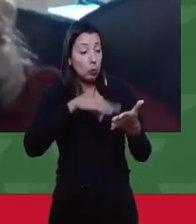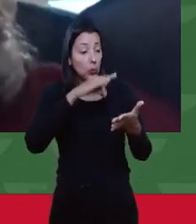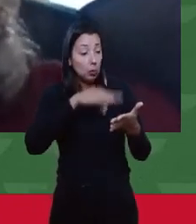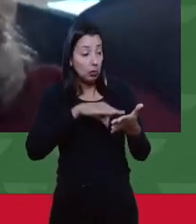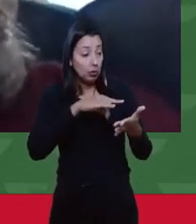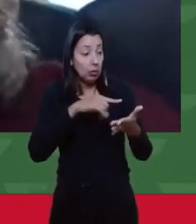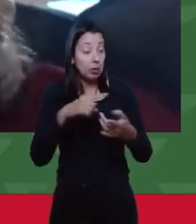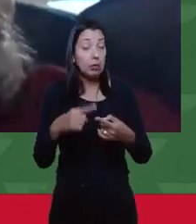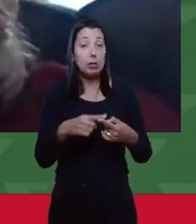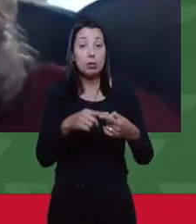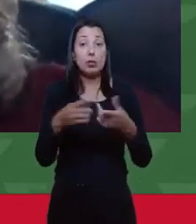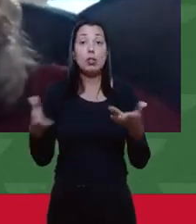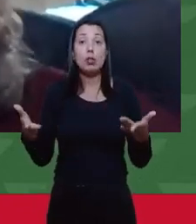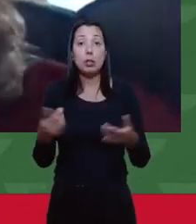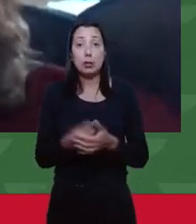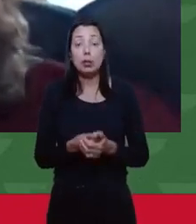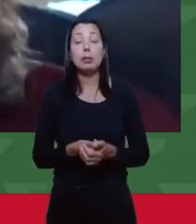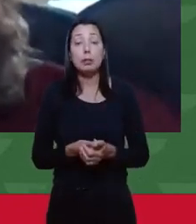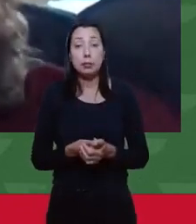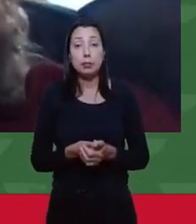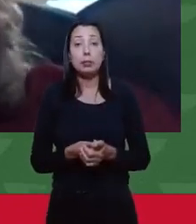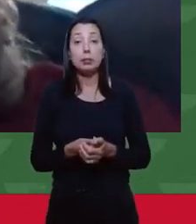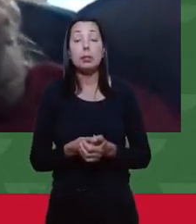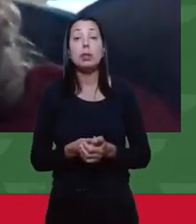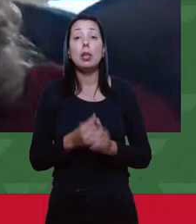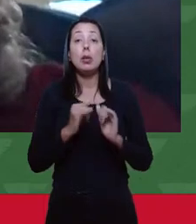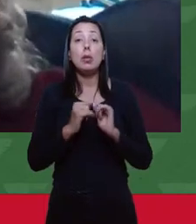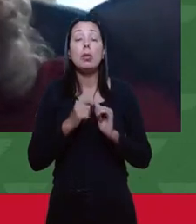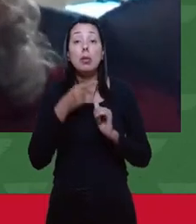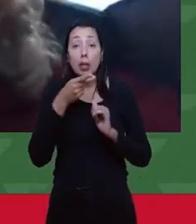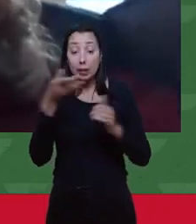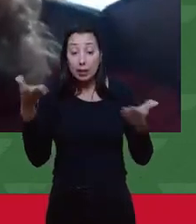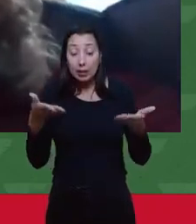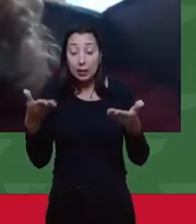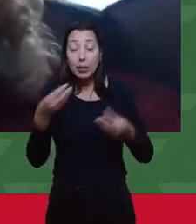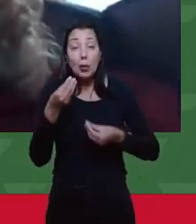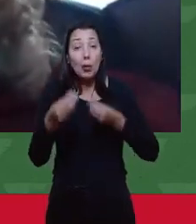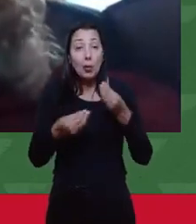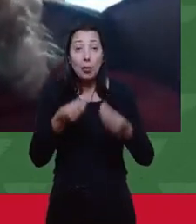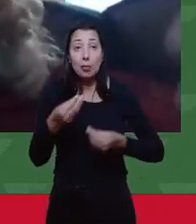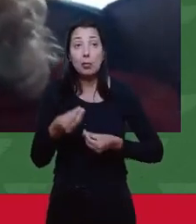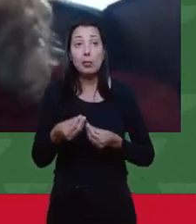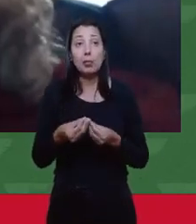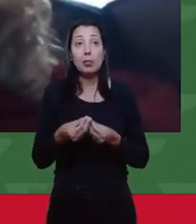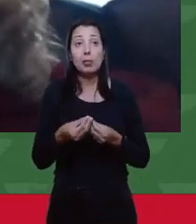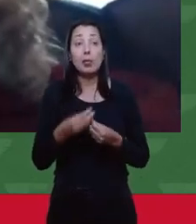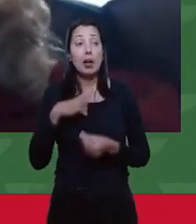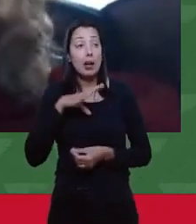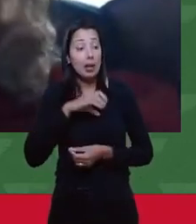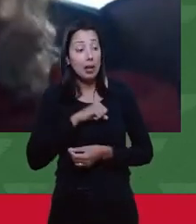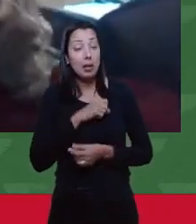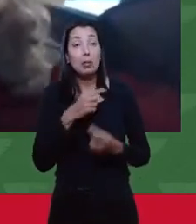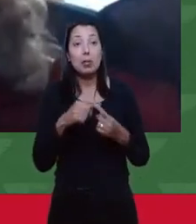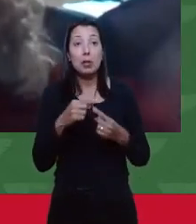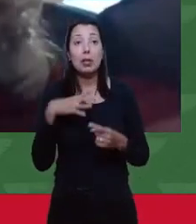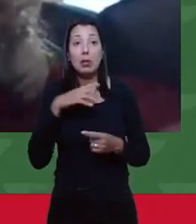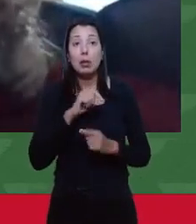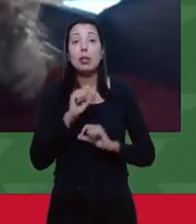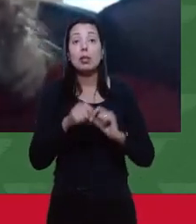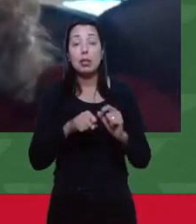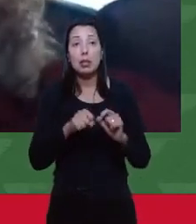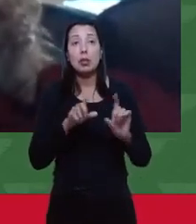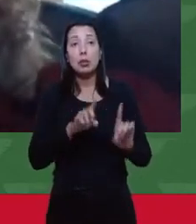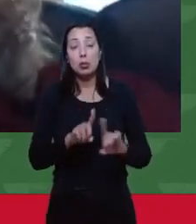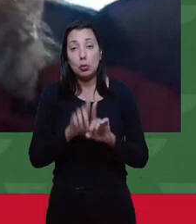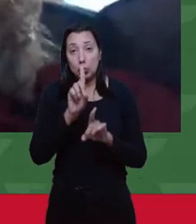tenham os 2 pais e as 2 mães. E eu estou anunciando isso aqui de uma forma muito apaixonada, porque eu acho que isso